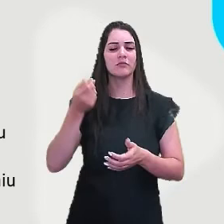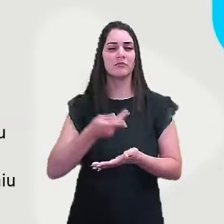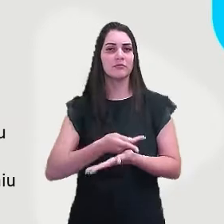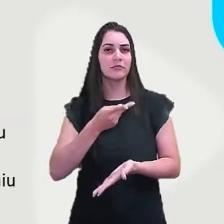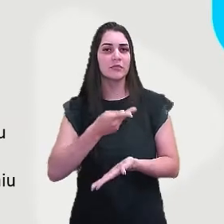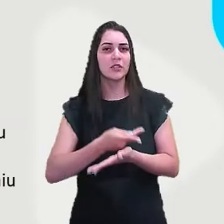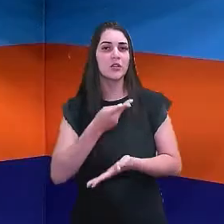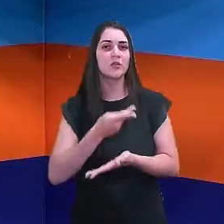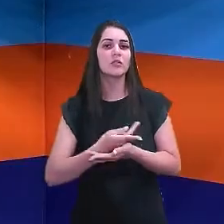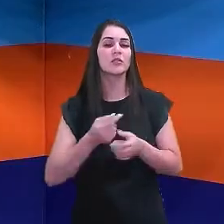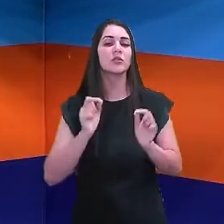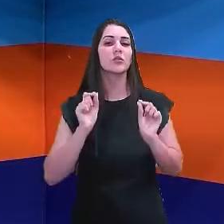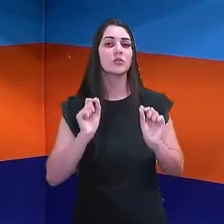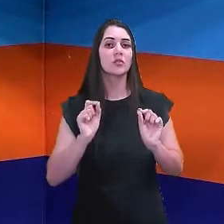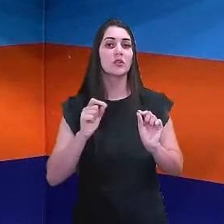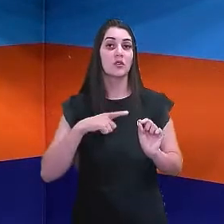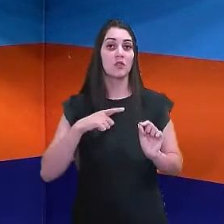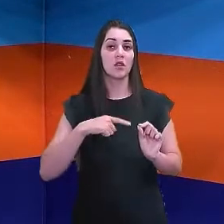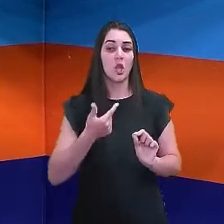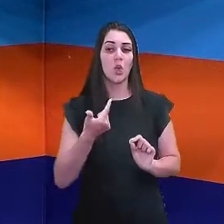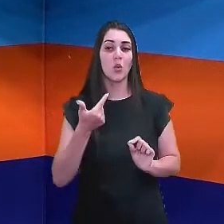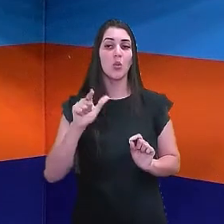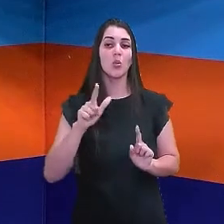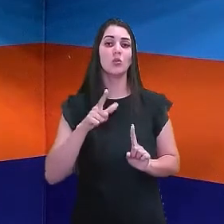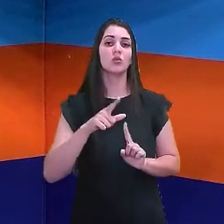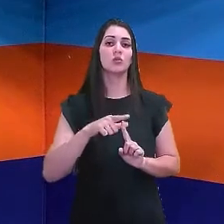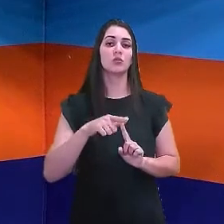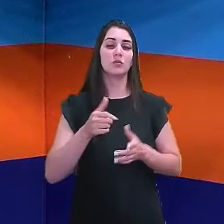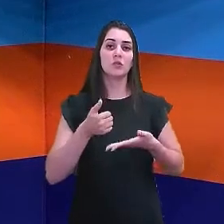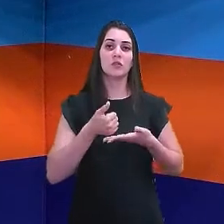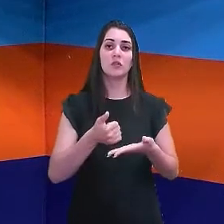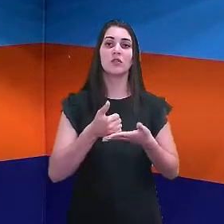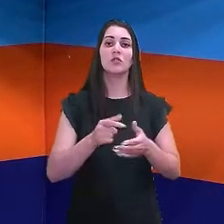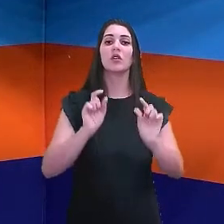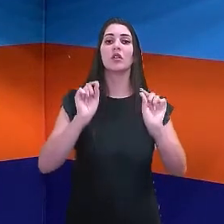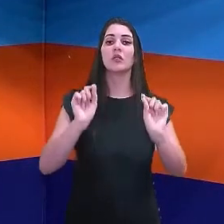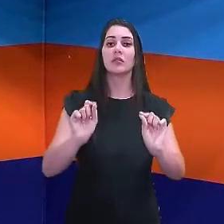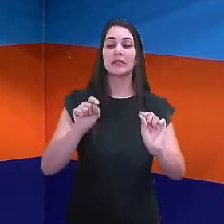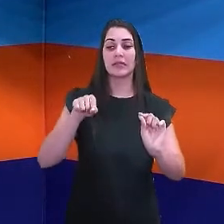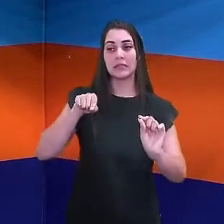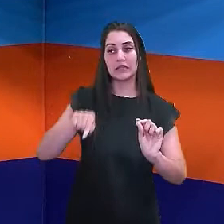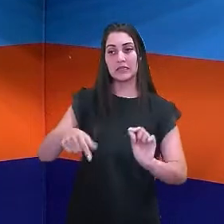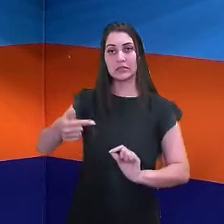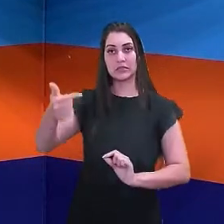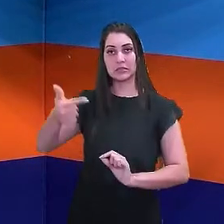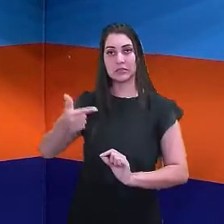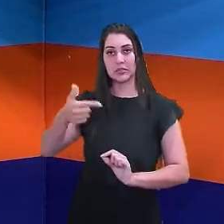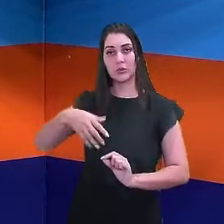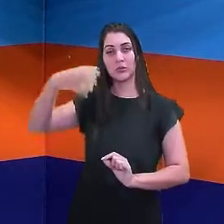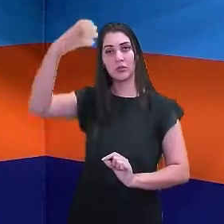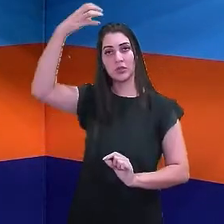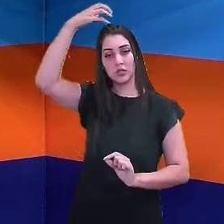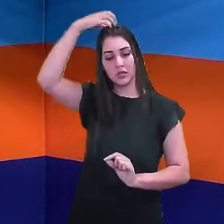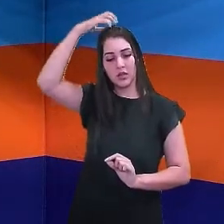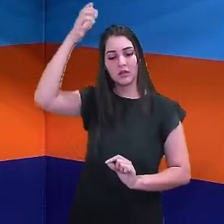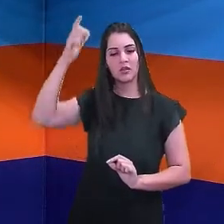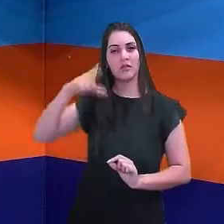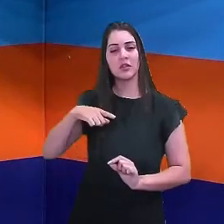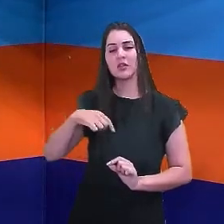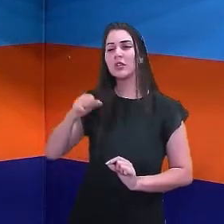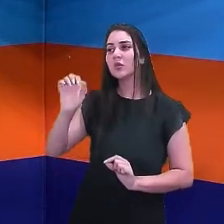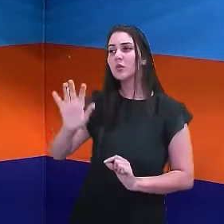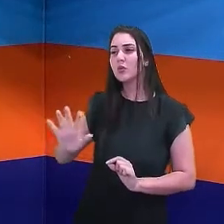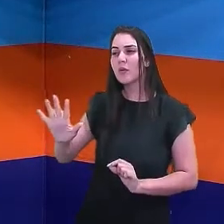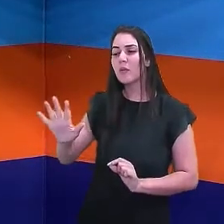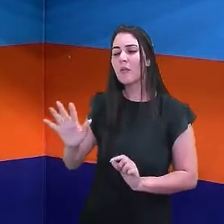e vai ter outros fatores que vão contribuir para que esse Segundo Reinado vá tendo uma imagem desgastada e